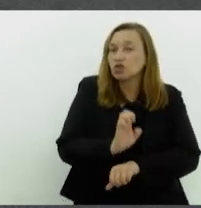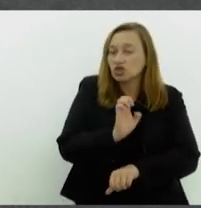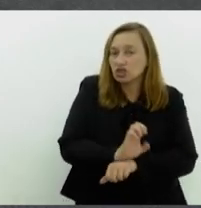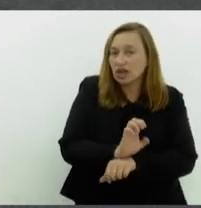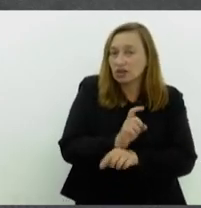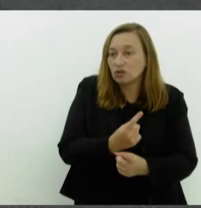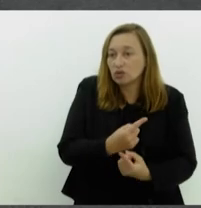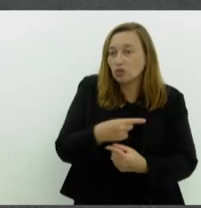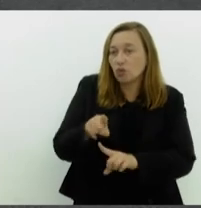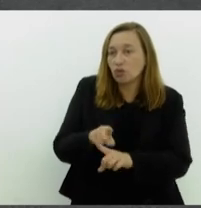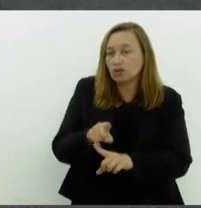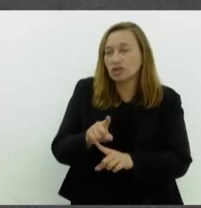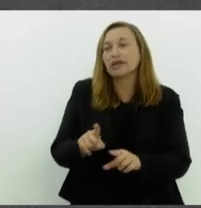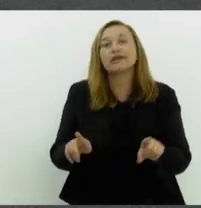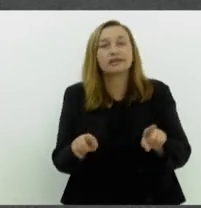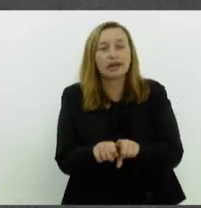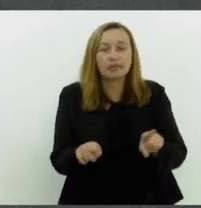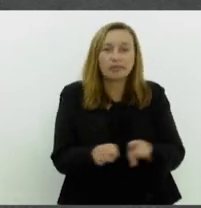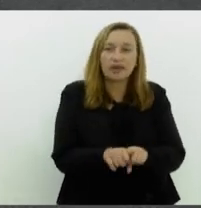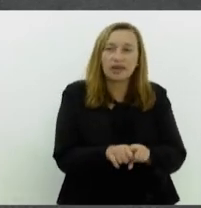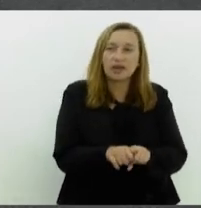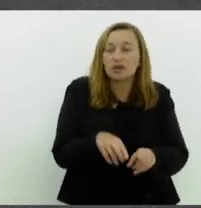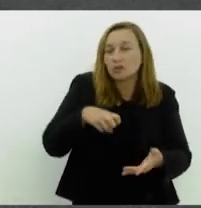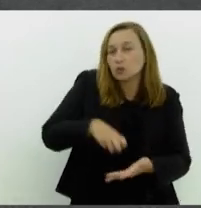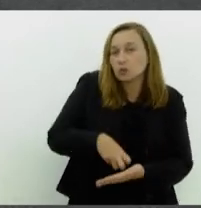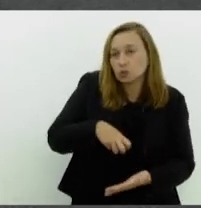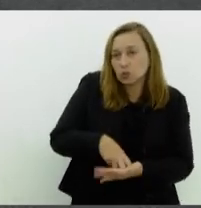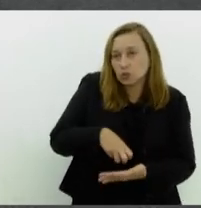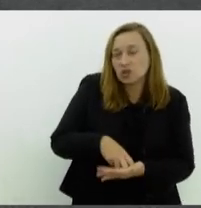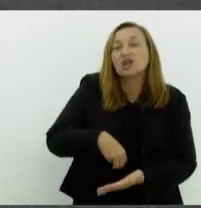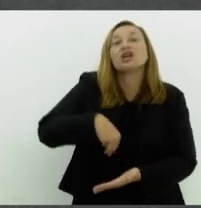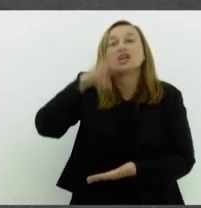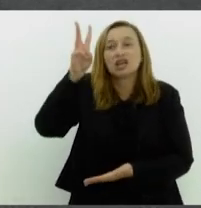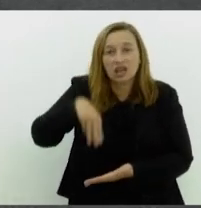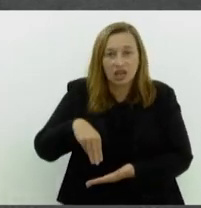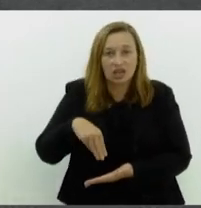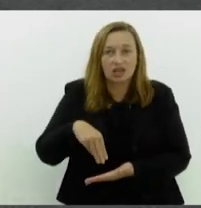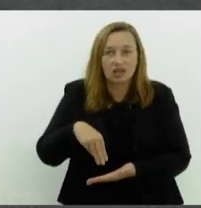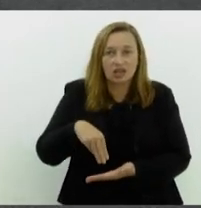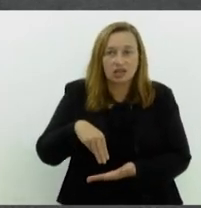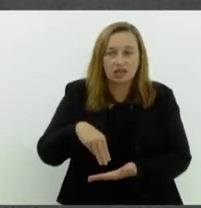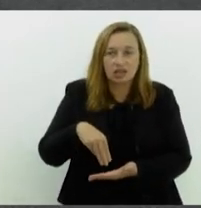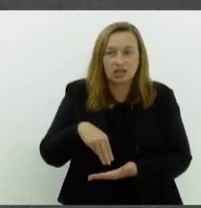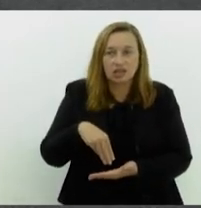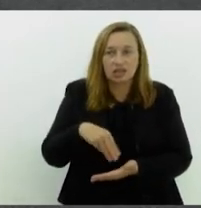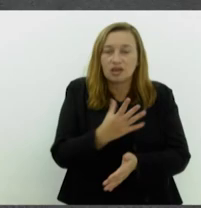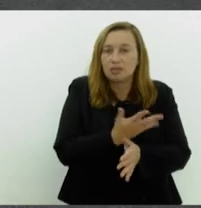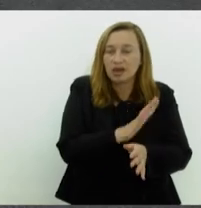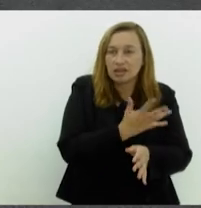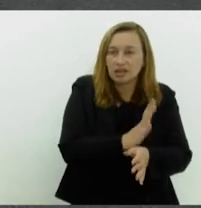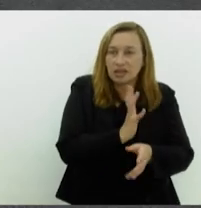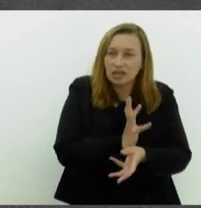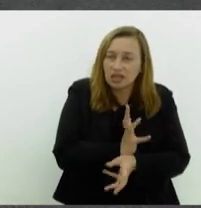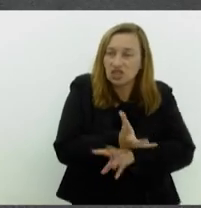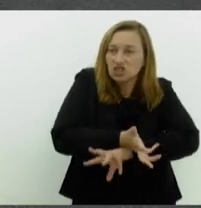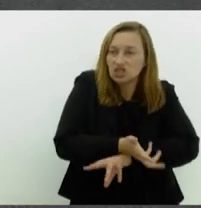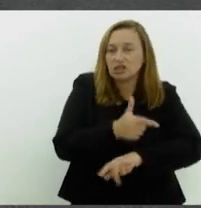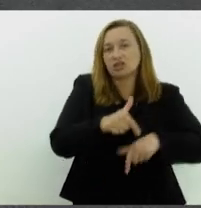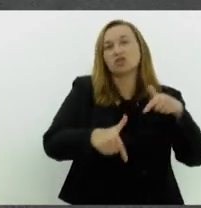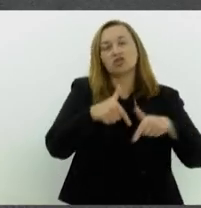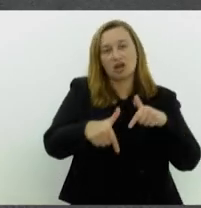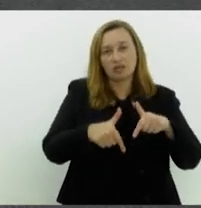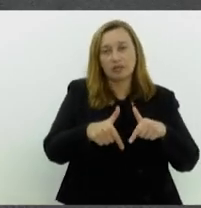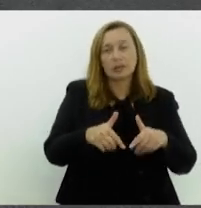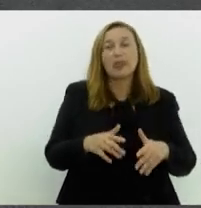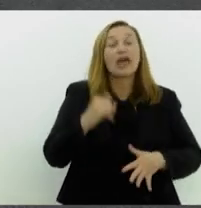e também punindo quem faz e flerta com o trabalho análogo à escravidão.